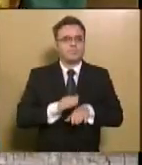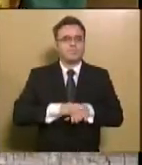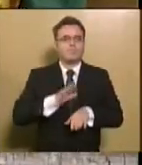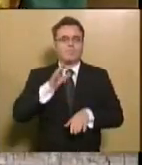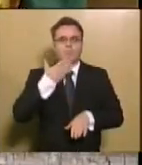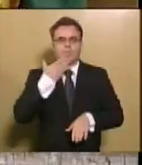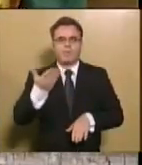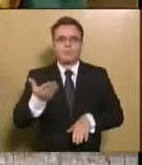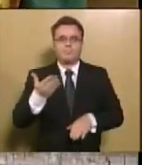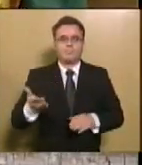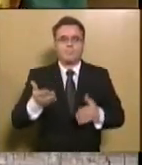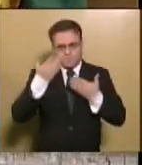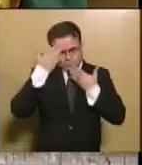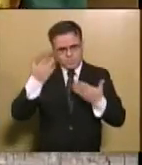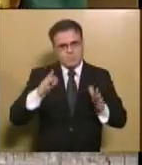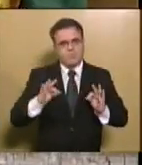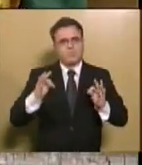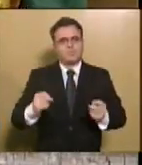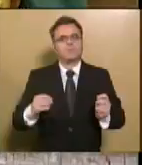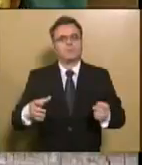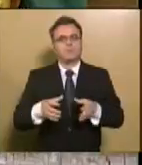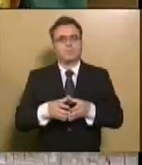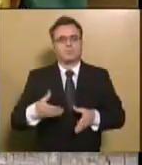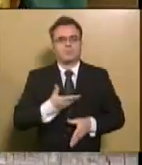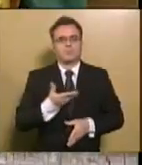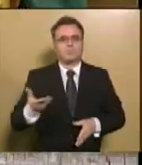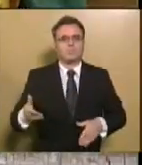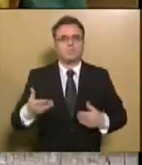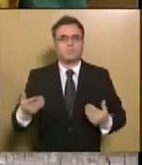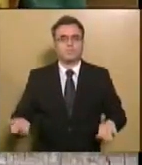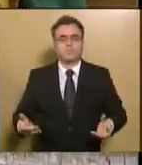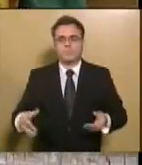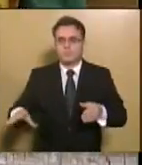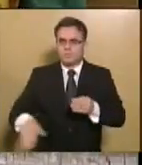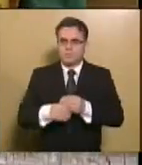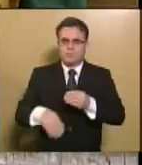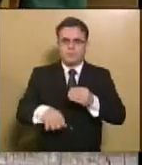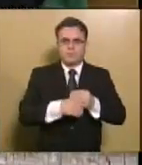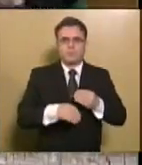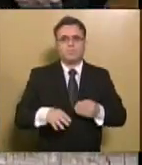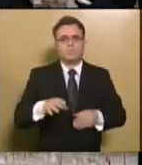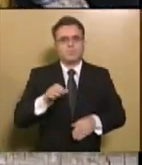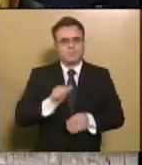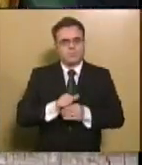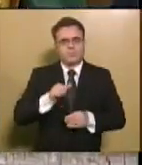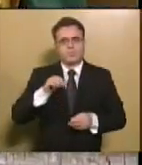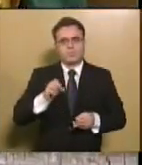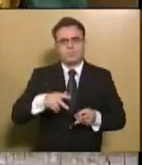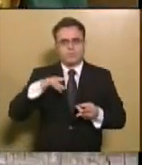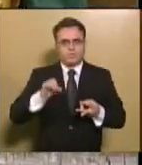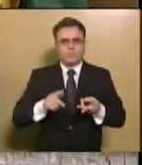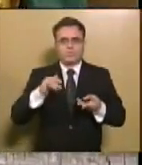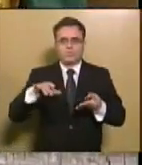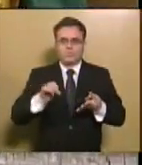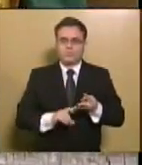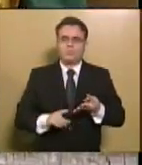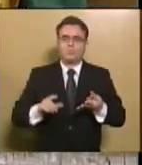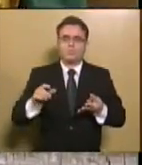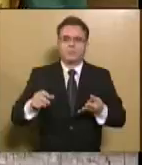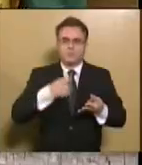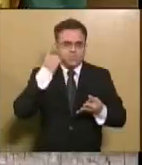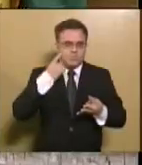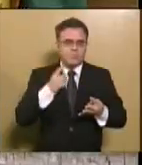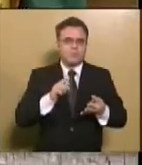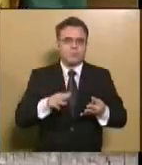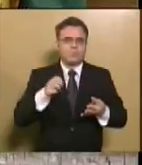Finalizou agradecendo a toda a equipe que acompanha a diretoria da conceituada instituição. Foi aparteado pelos deputados Antônio dos Santos, Maurício Matos, Augusto Bezerra, Jorge Passos, pelas deputadas